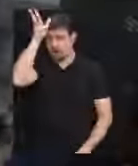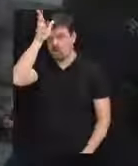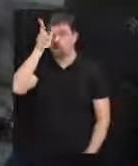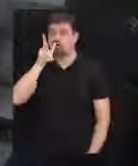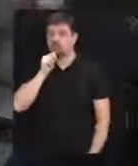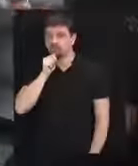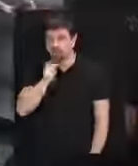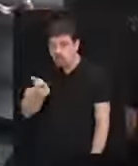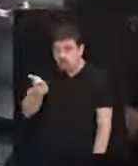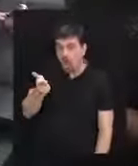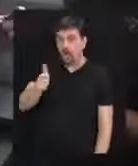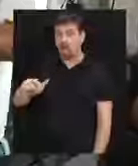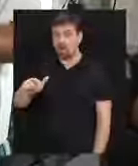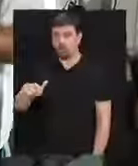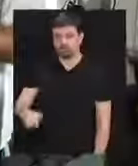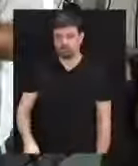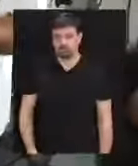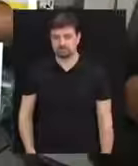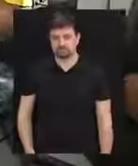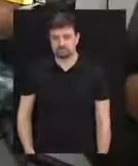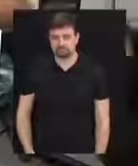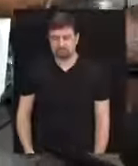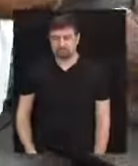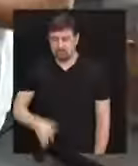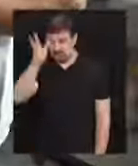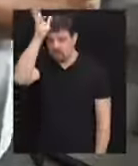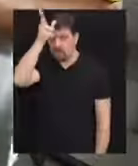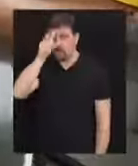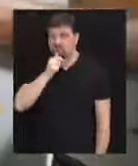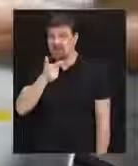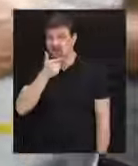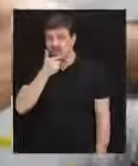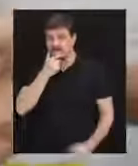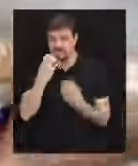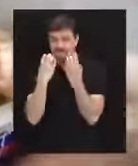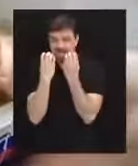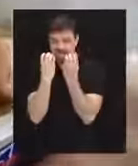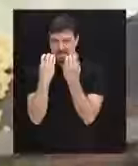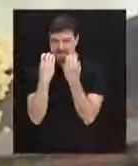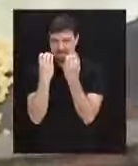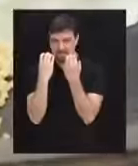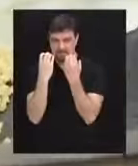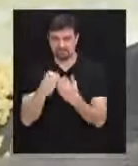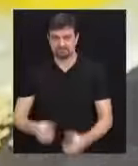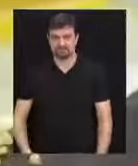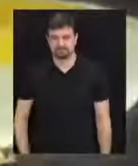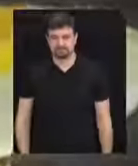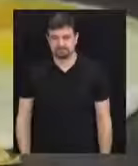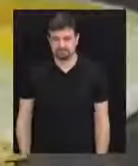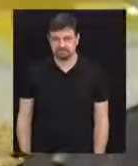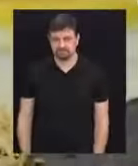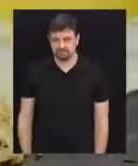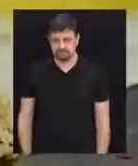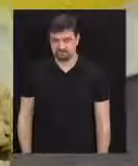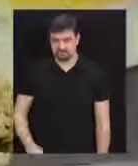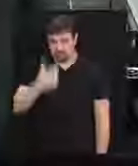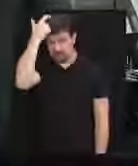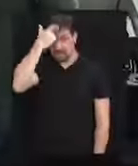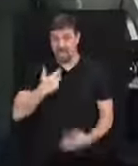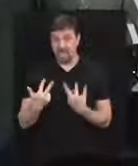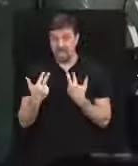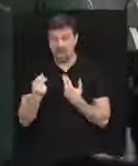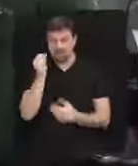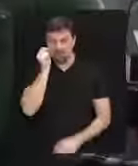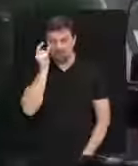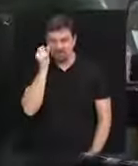frango. O frango é para outra panqueca. Vamos fazer frango, queijo e milho verde, né? Manuel, eu tô que nem criança. Sabe quando a